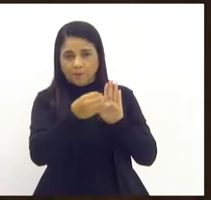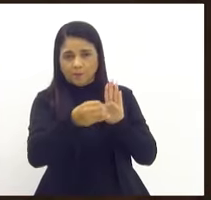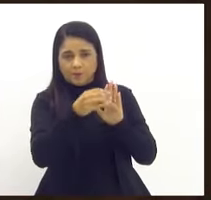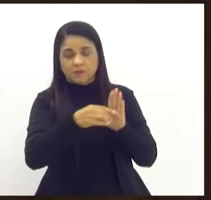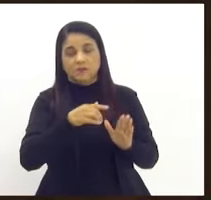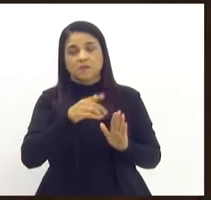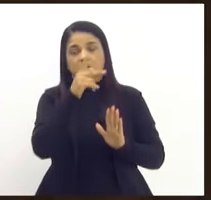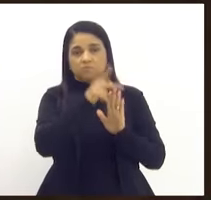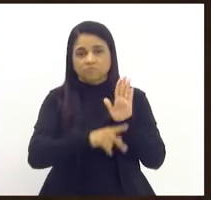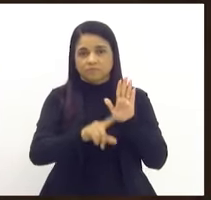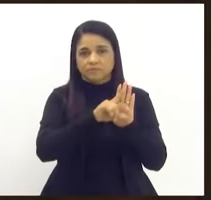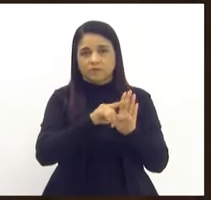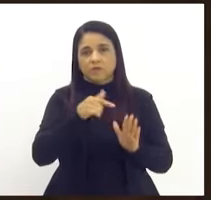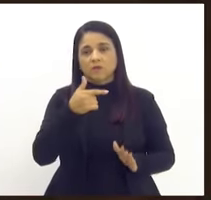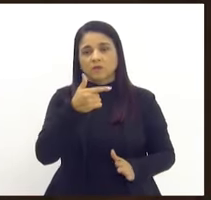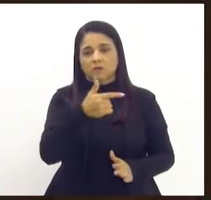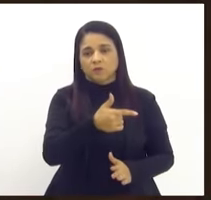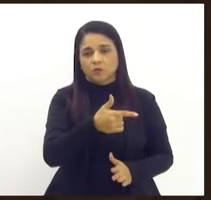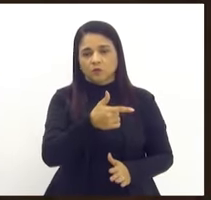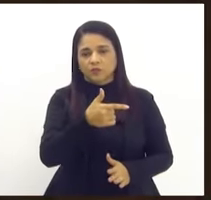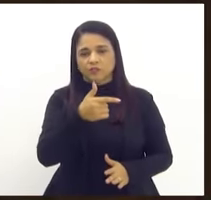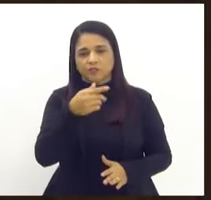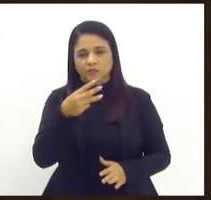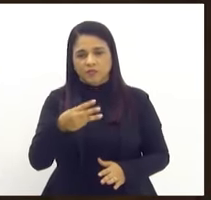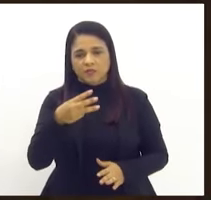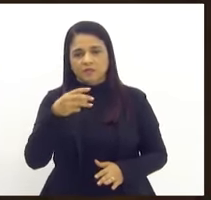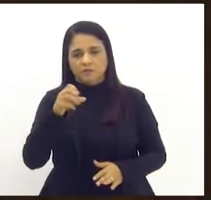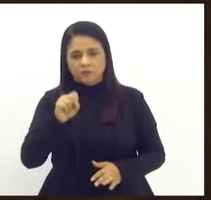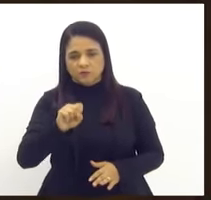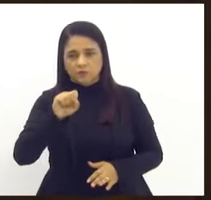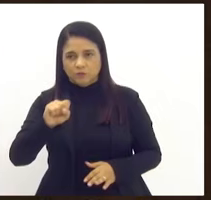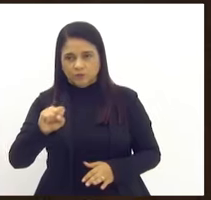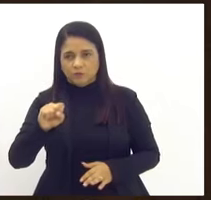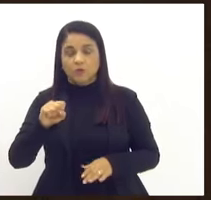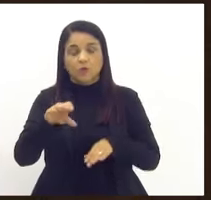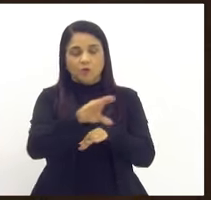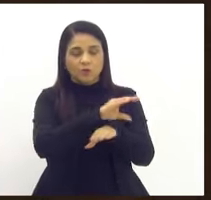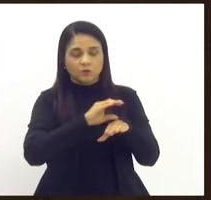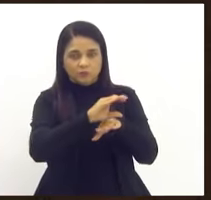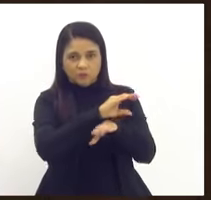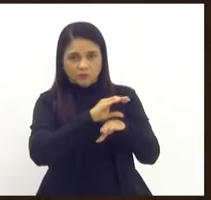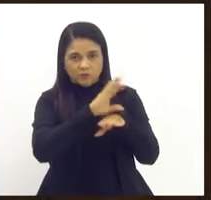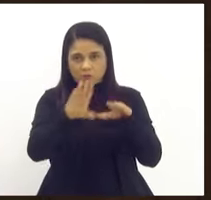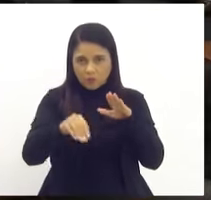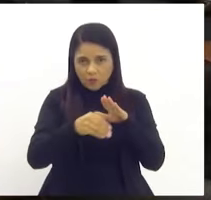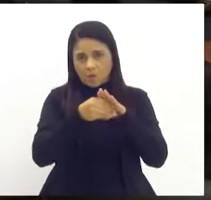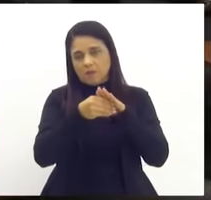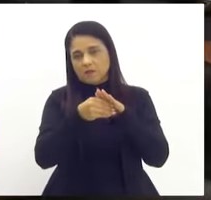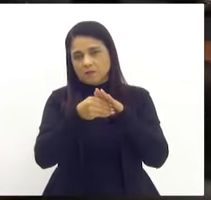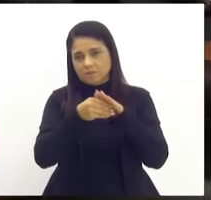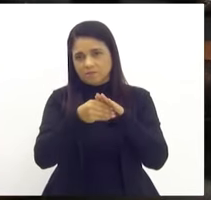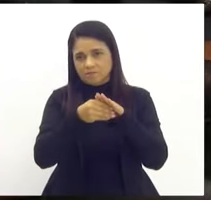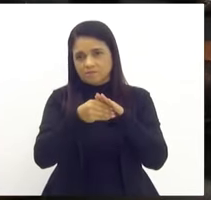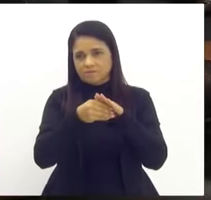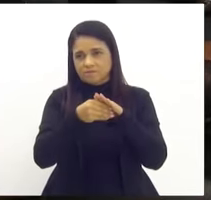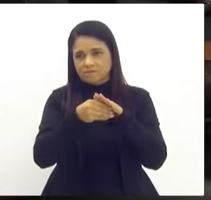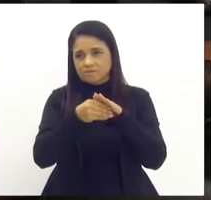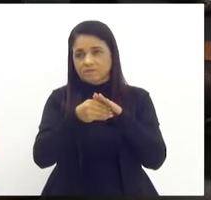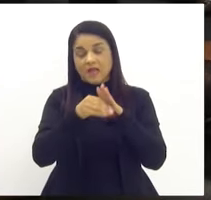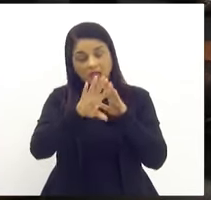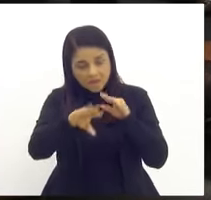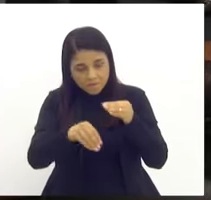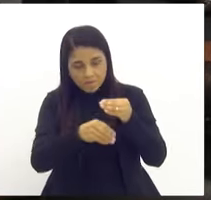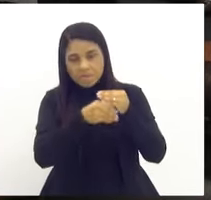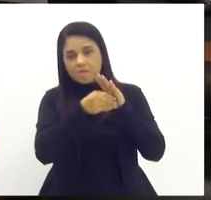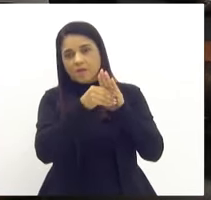28 2023 parecer pela constitucionalidade com emendas senhor presidente a emenda só para